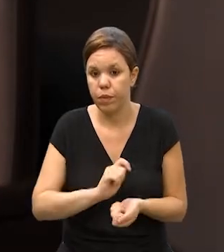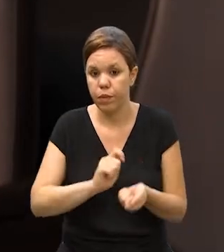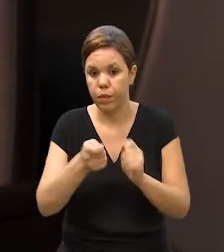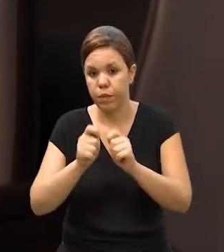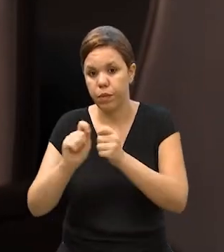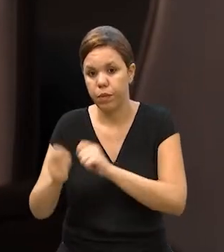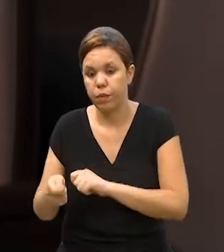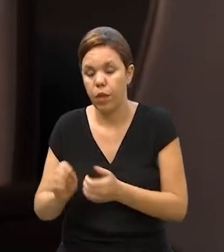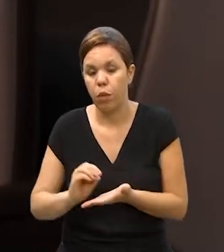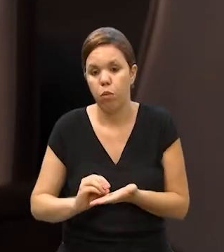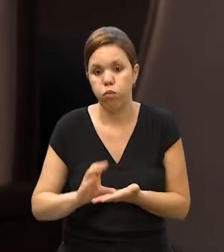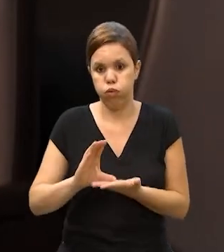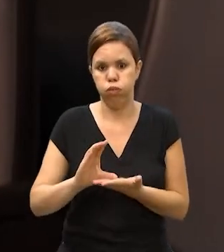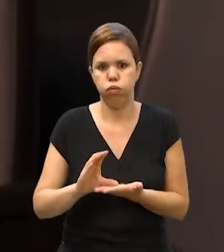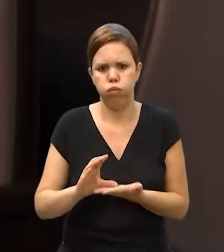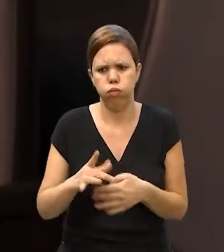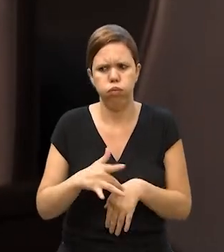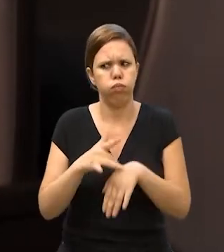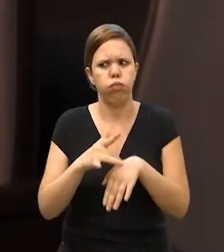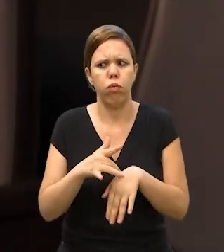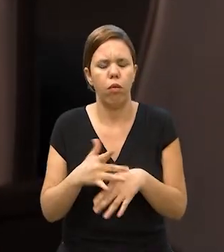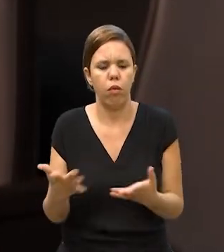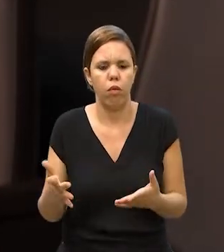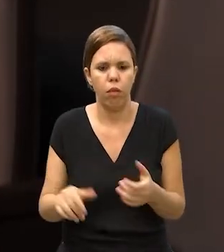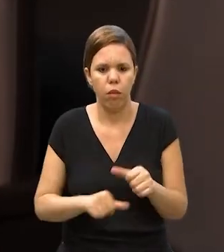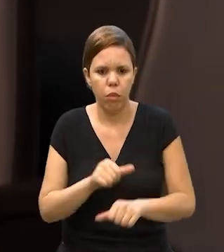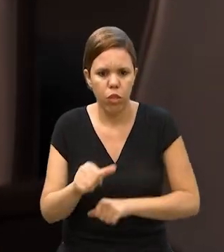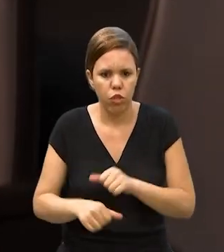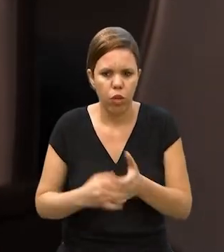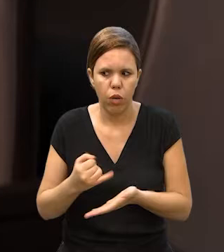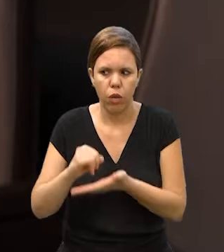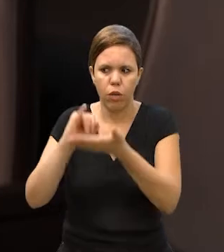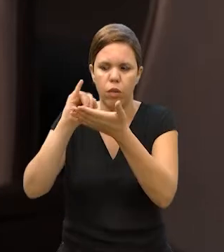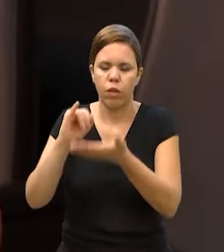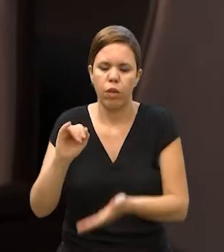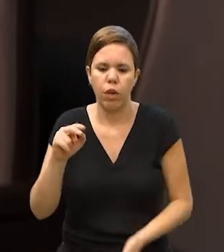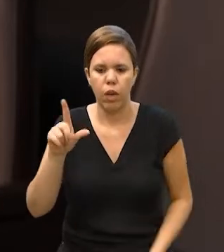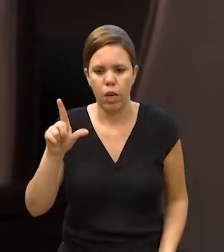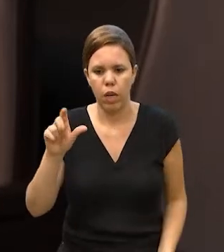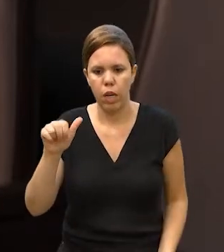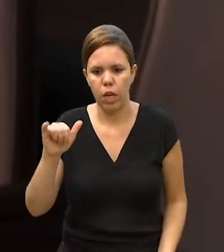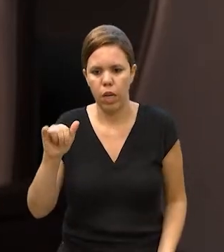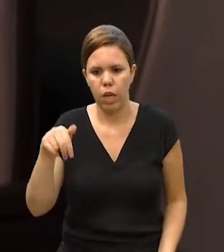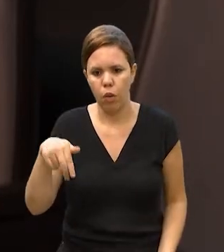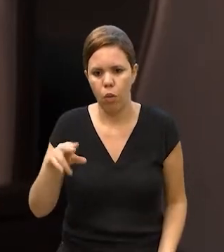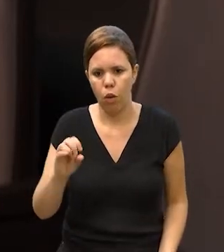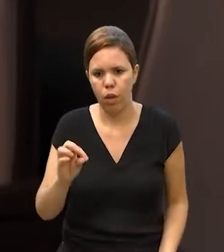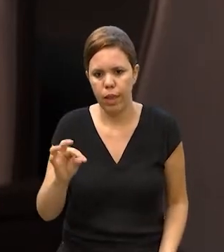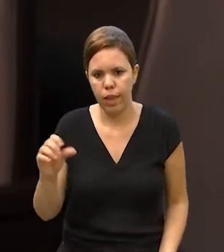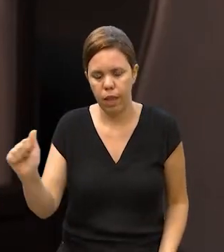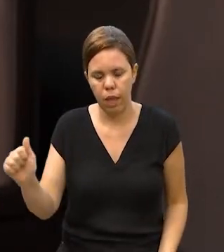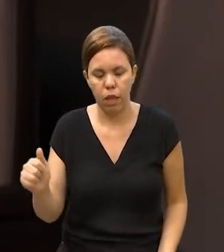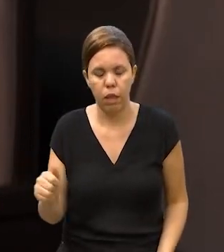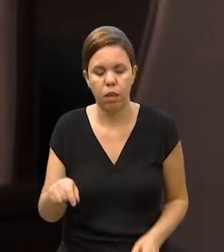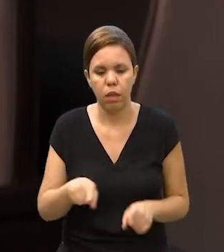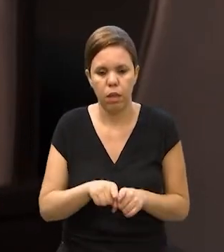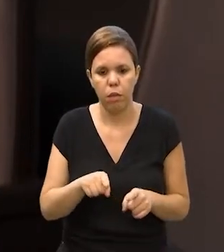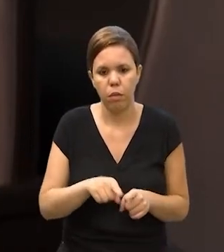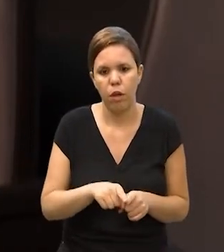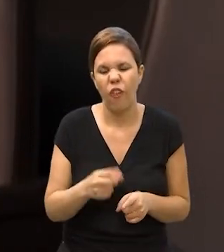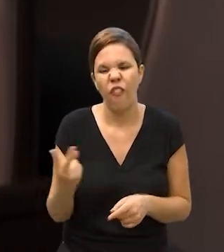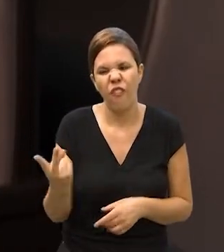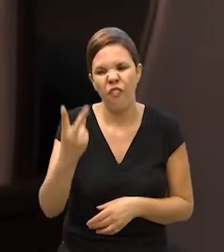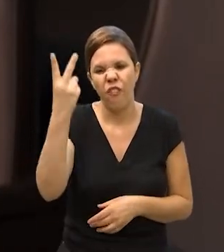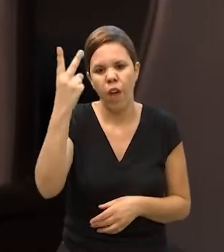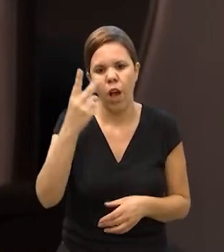readequar esse aumento absurdo, mexendo na alíquota e aí também mexendo no mapa de valores, porque o mapa